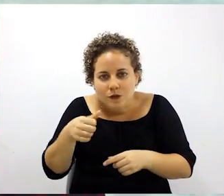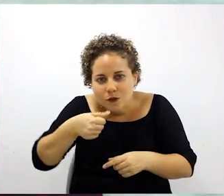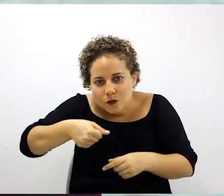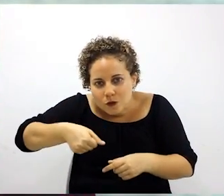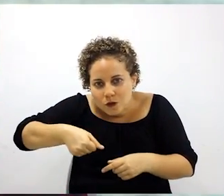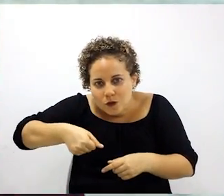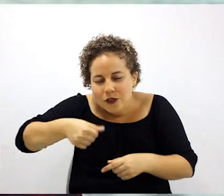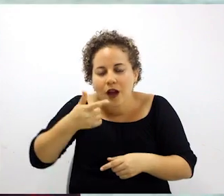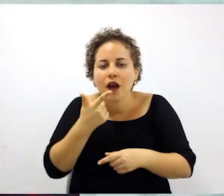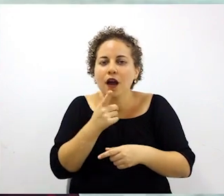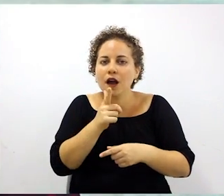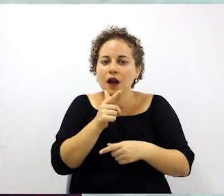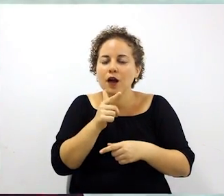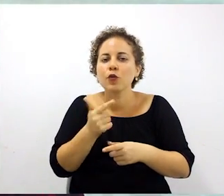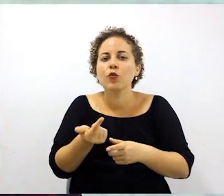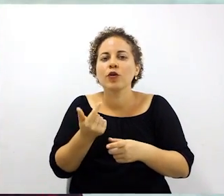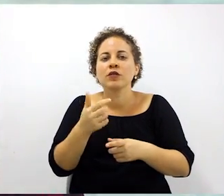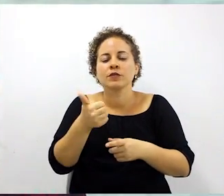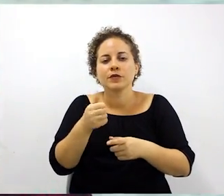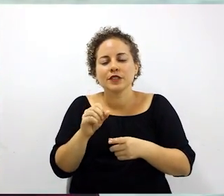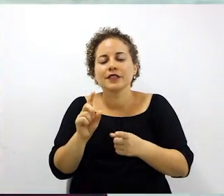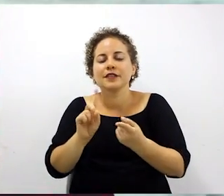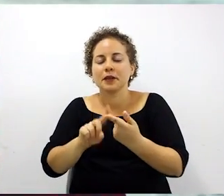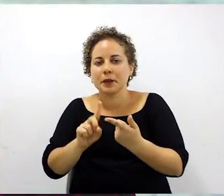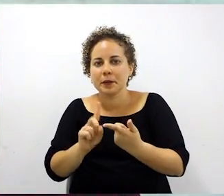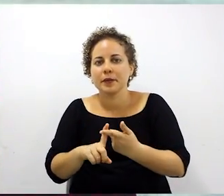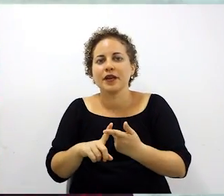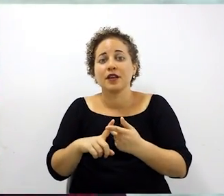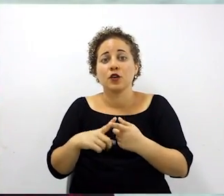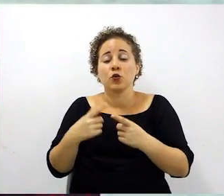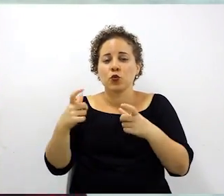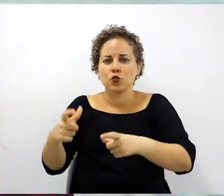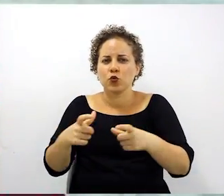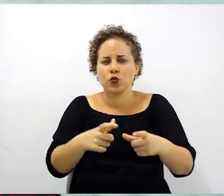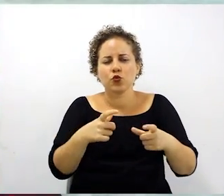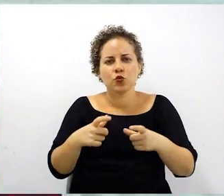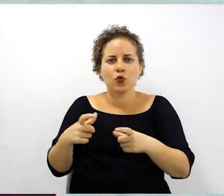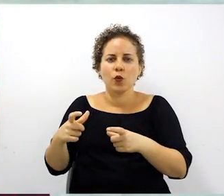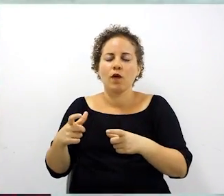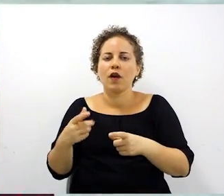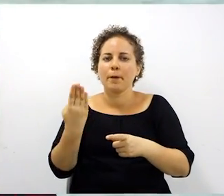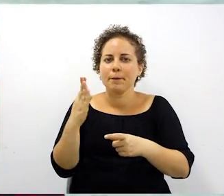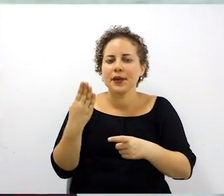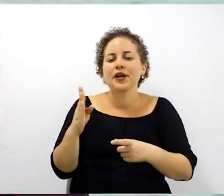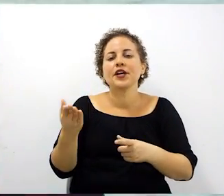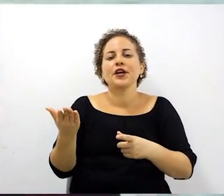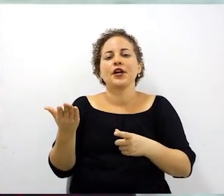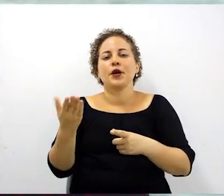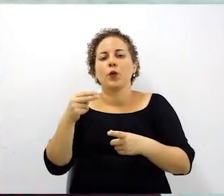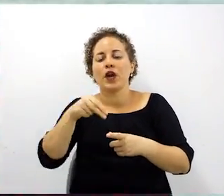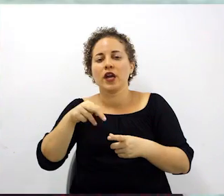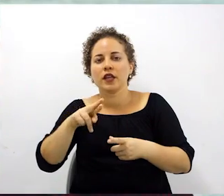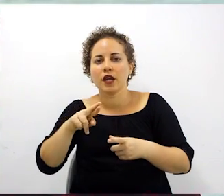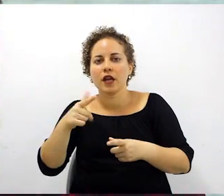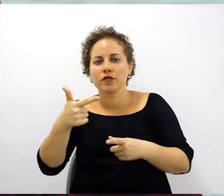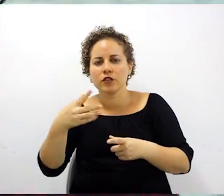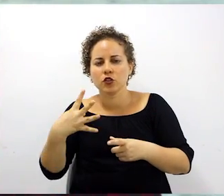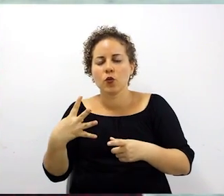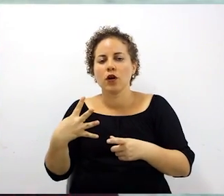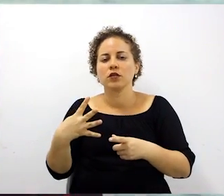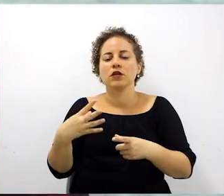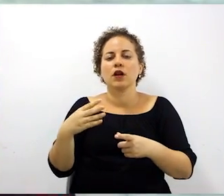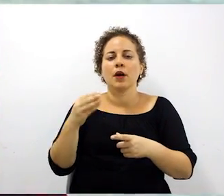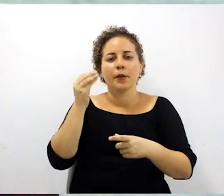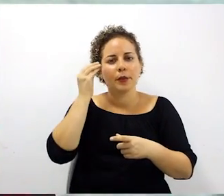50 trabalhadores, o acesso às instalações sanitárias. Não é? Então tudo isso você tem que verificar na NR 24